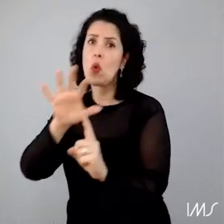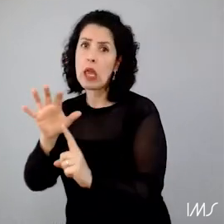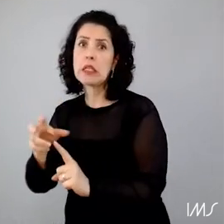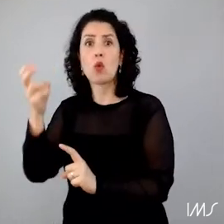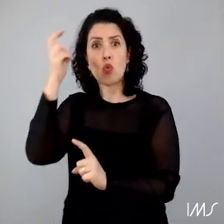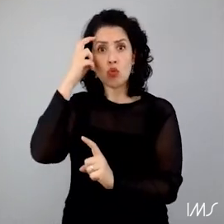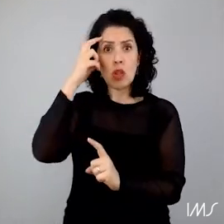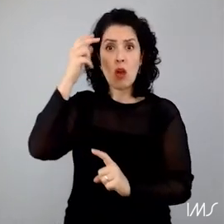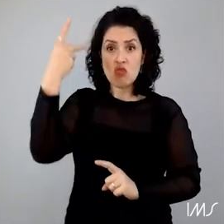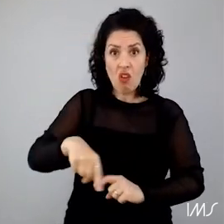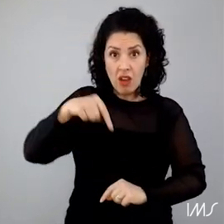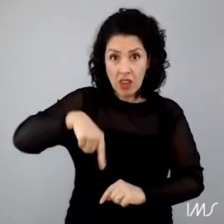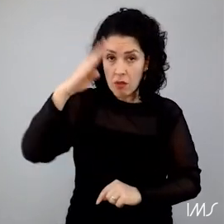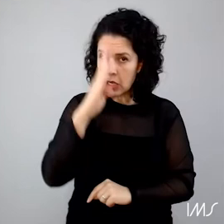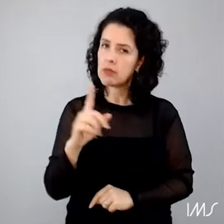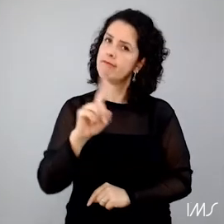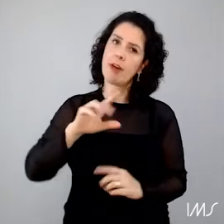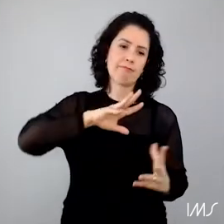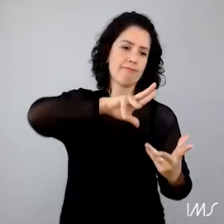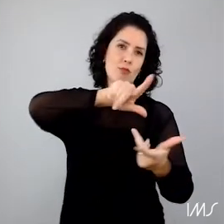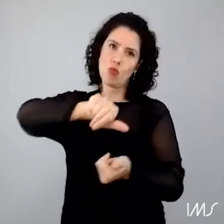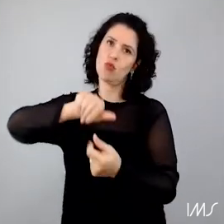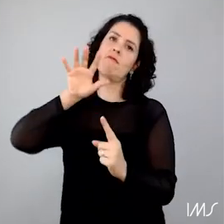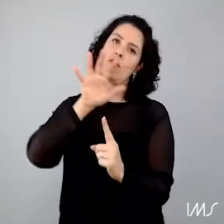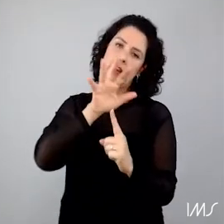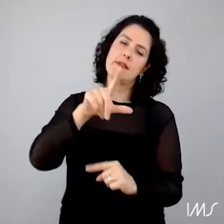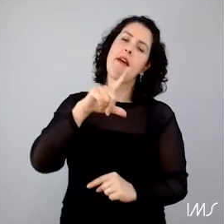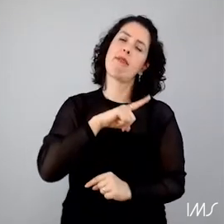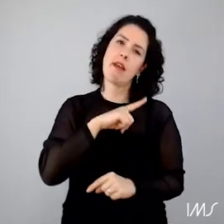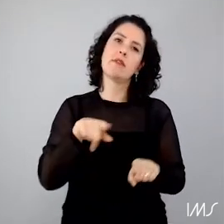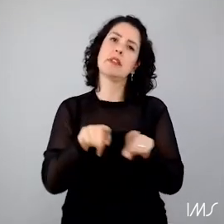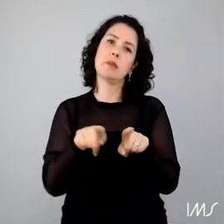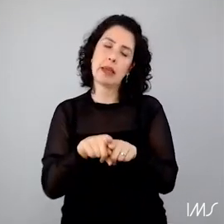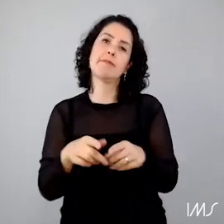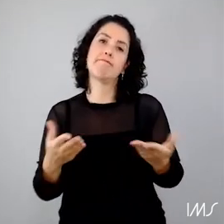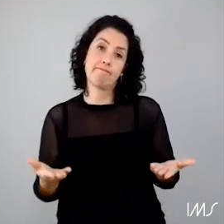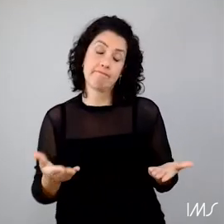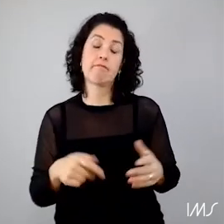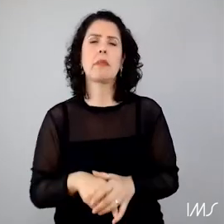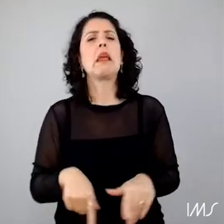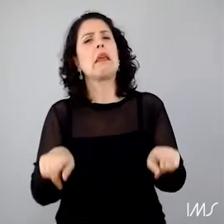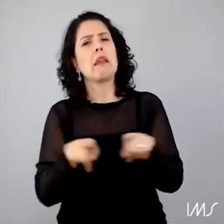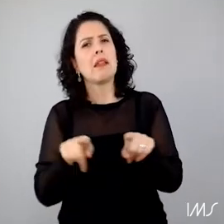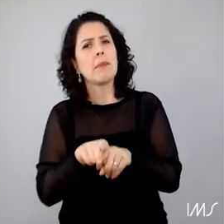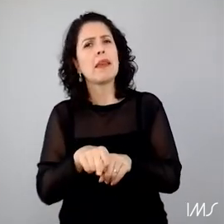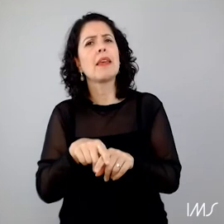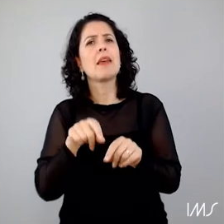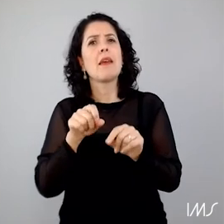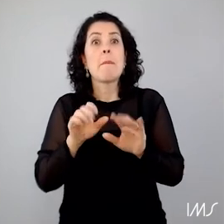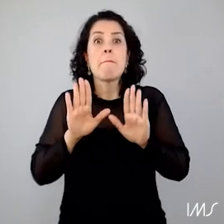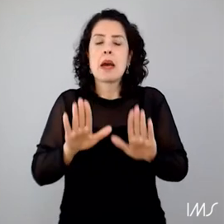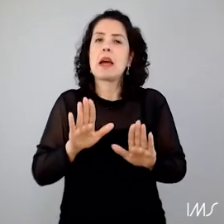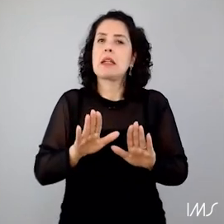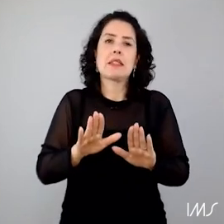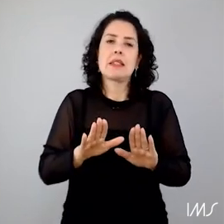a repercussão na Europa foi muito interessante. E principalmente na França, que sempre foi muito